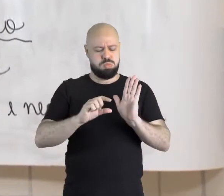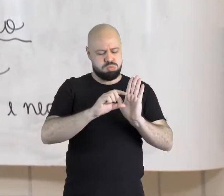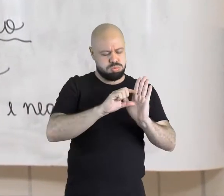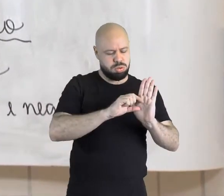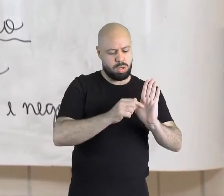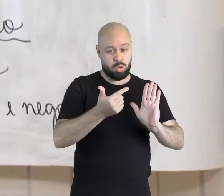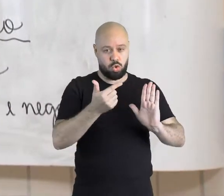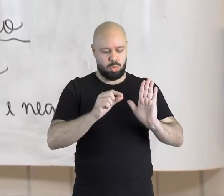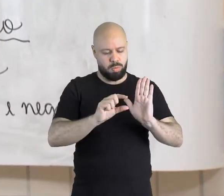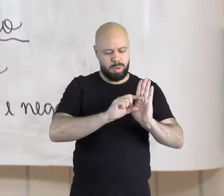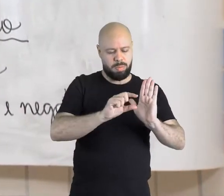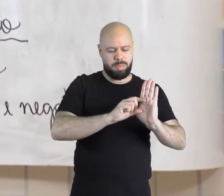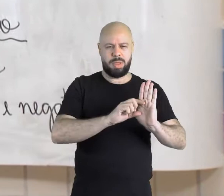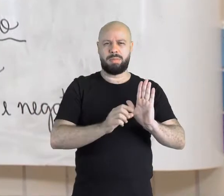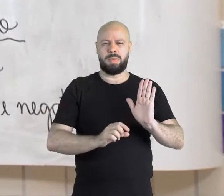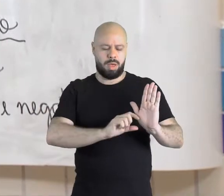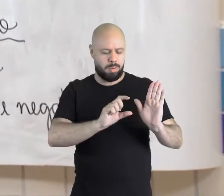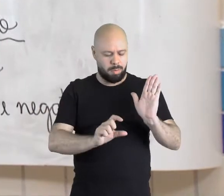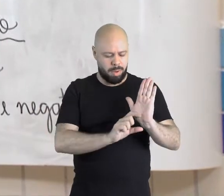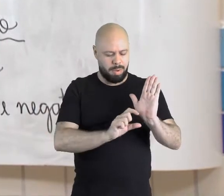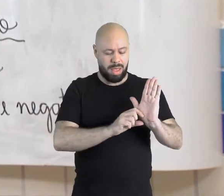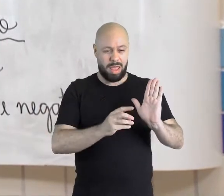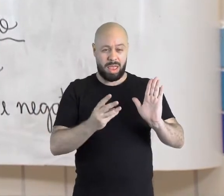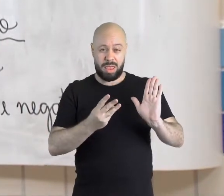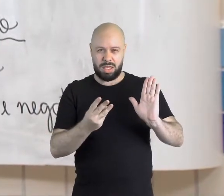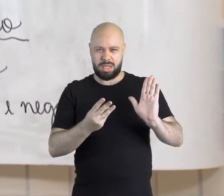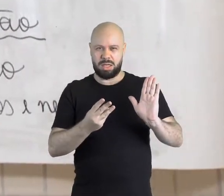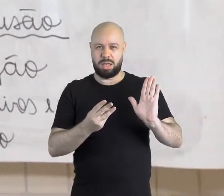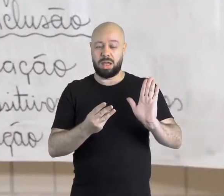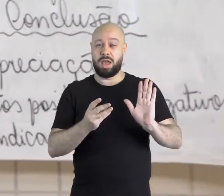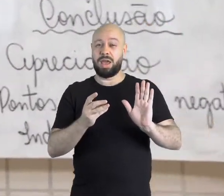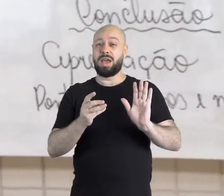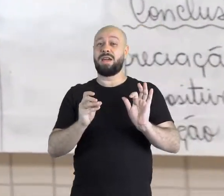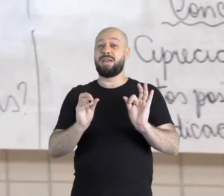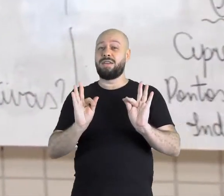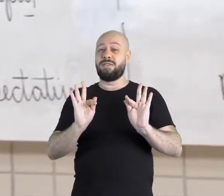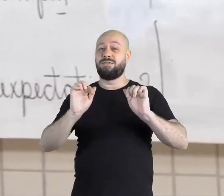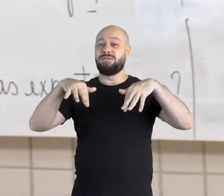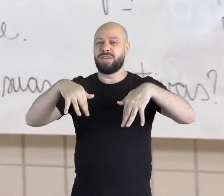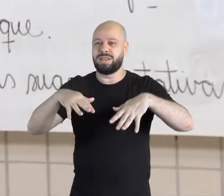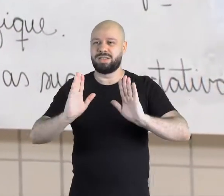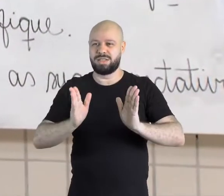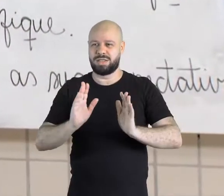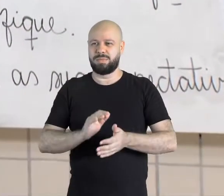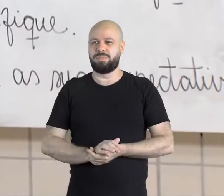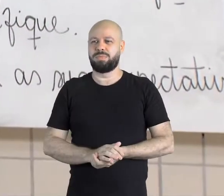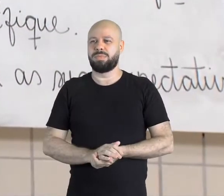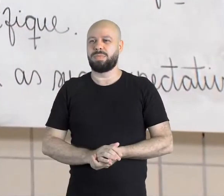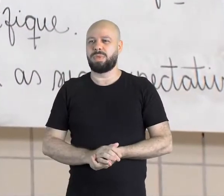No terceiro parágrafo, você irá concluir, aí vem nessa questão aqui,